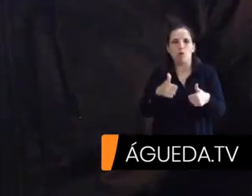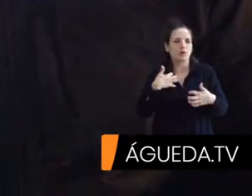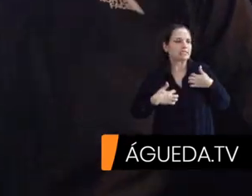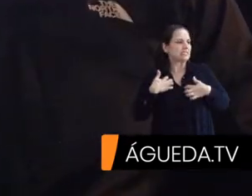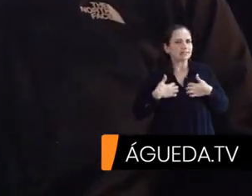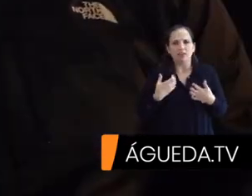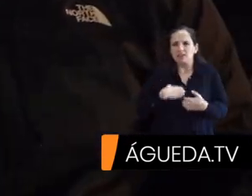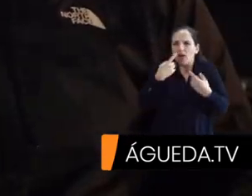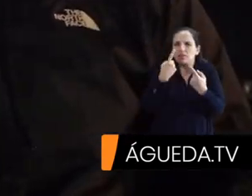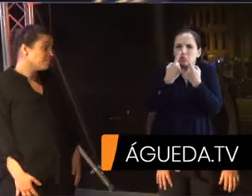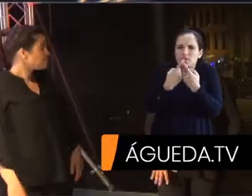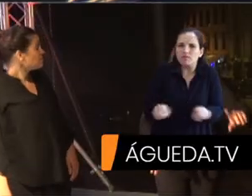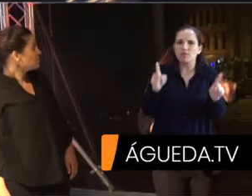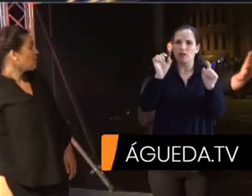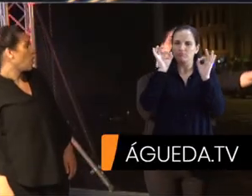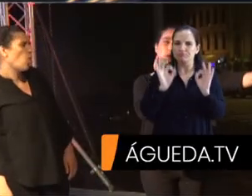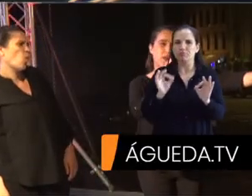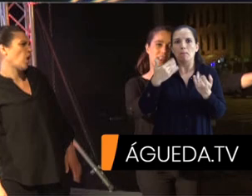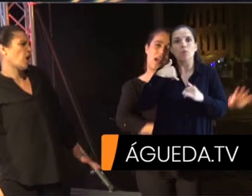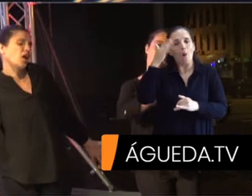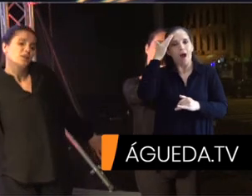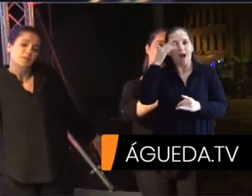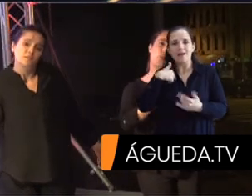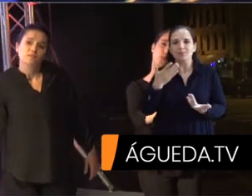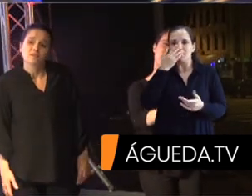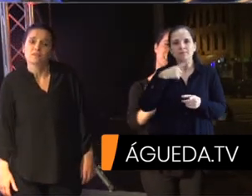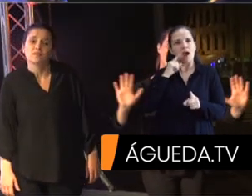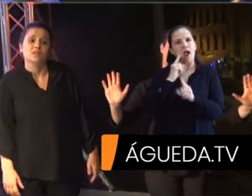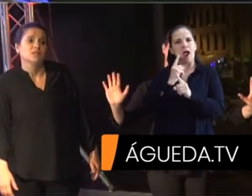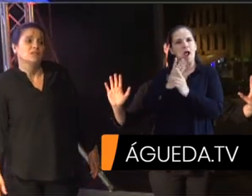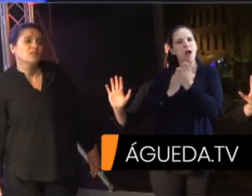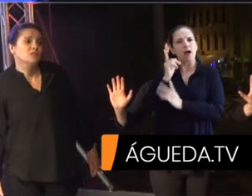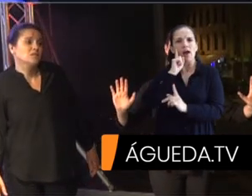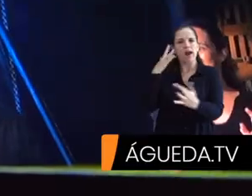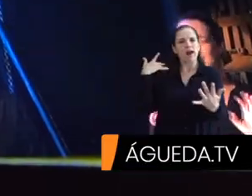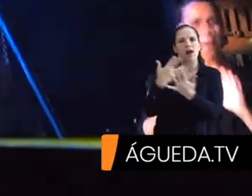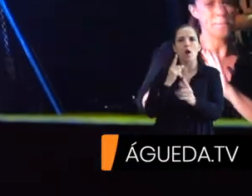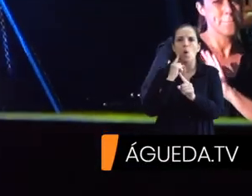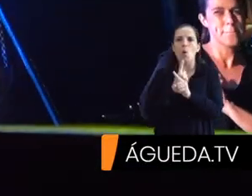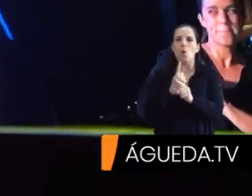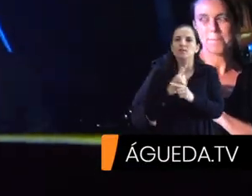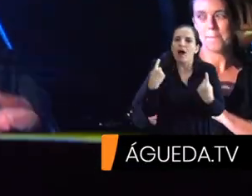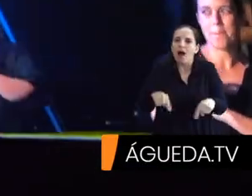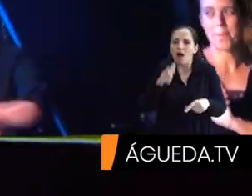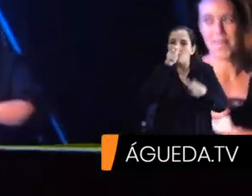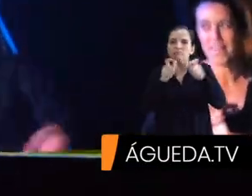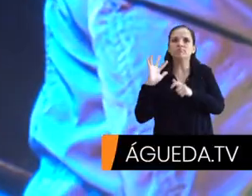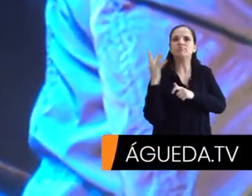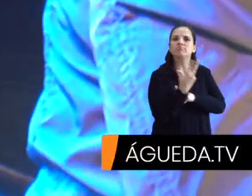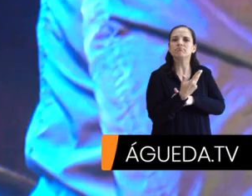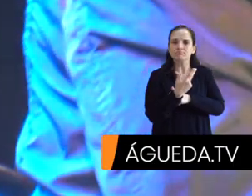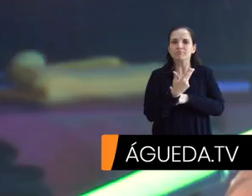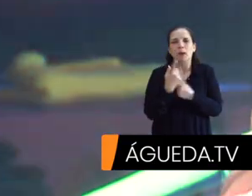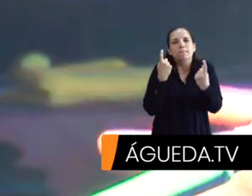É uma sensação muito diferente, mas eu acho que o espírito está lá da coisa. Eu acho que... Sim, não, mas acho que o pessoal tanto